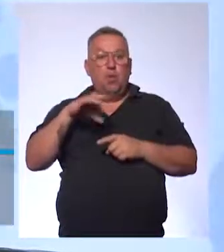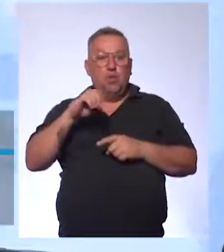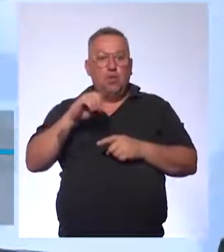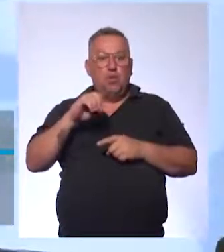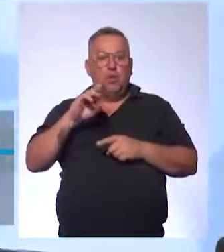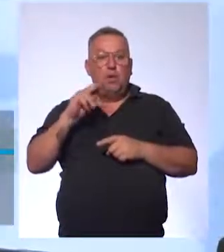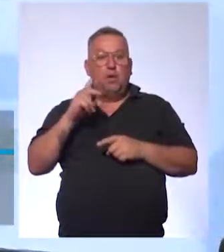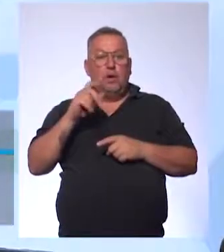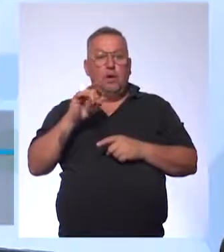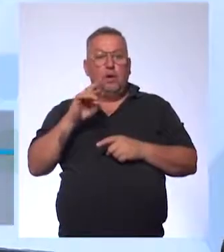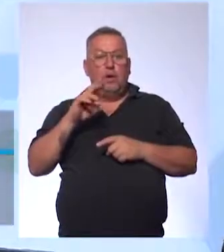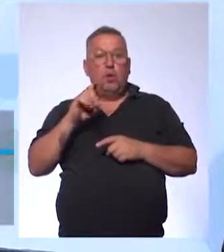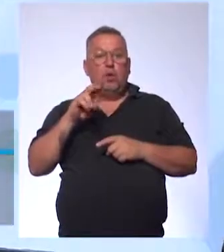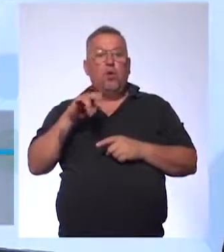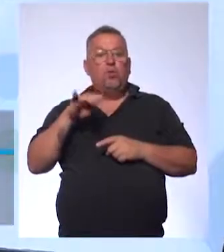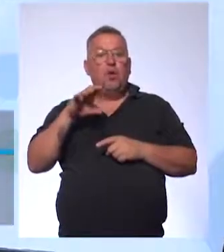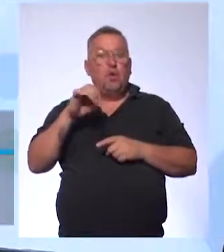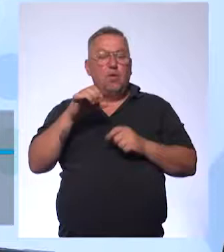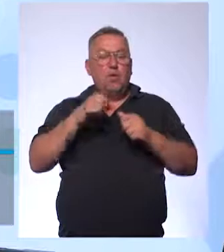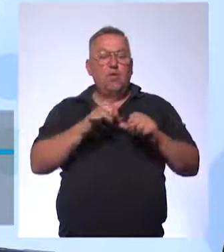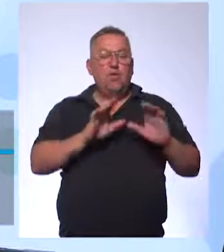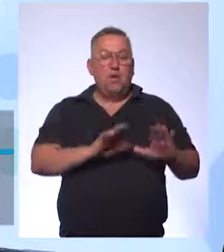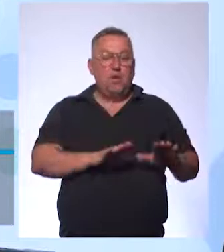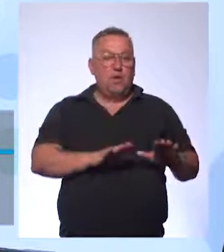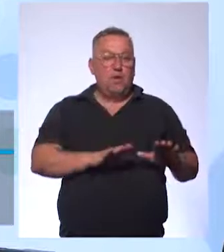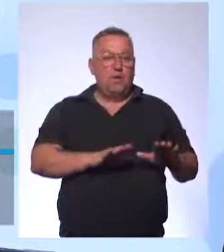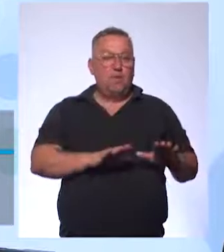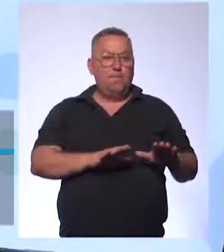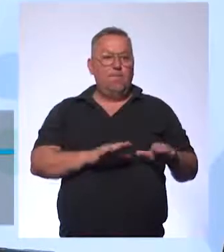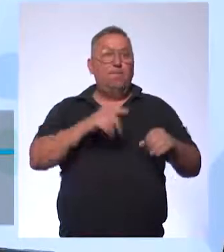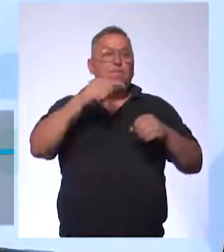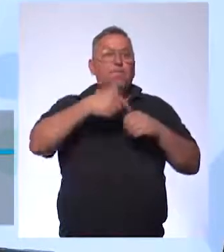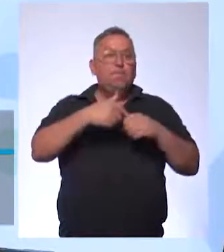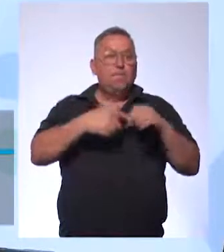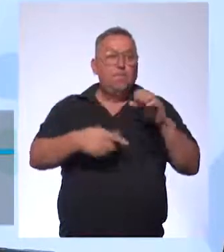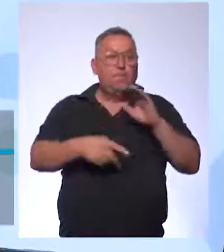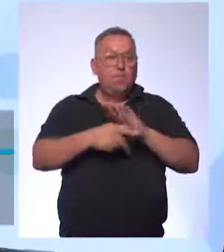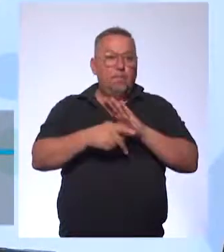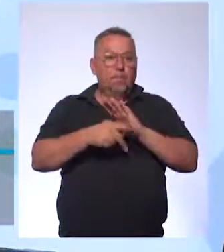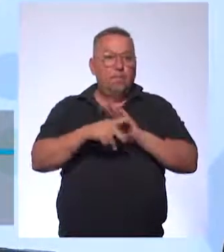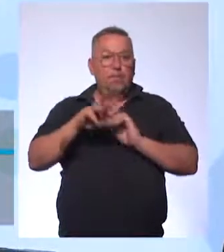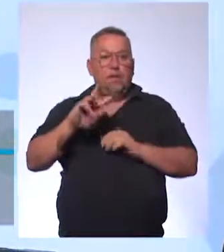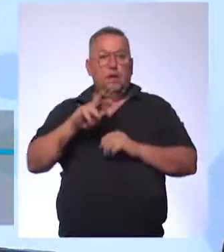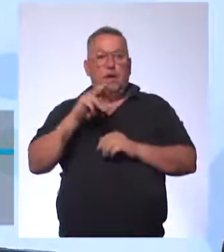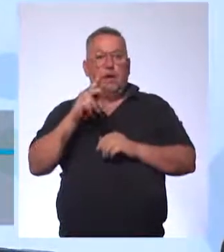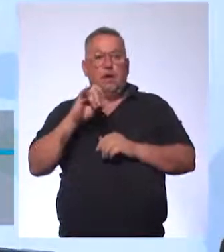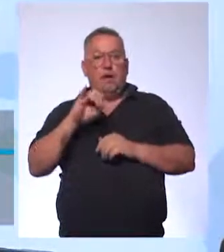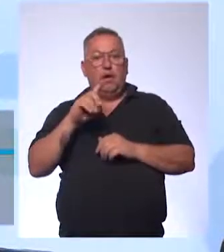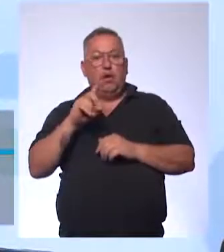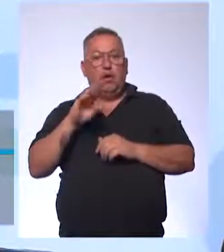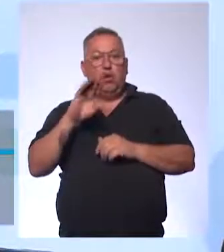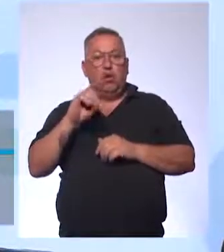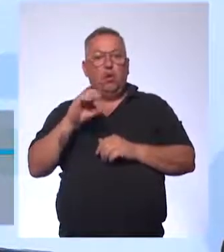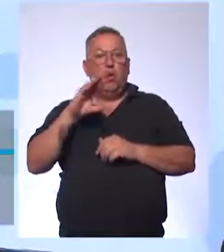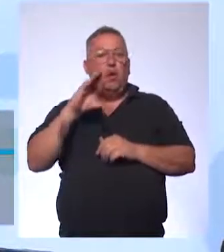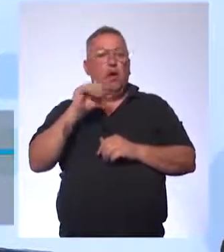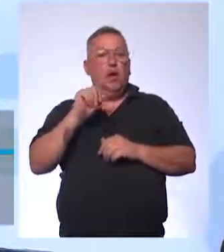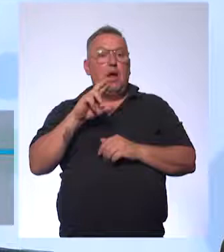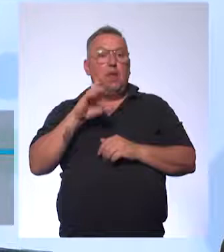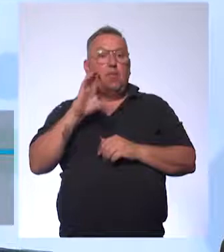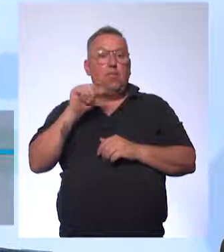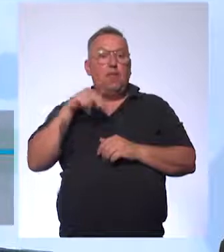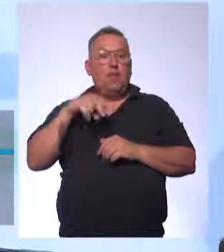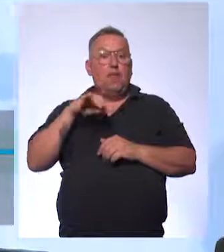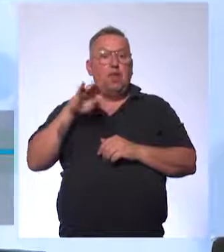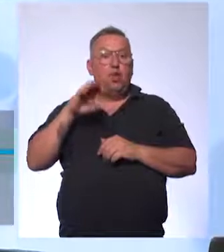Então fala-se que o petróleo, por exemplo, ele é um hidrocarboneto, porque ele tem carbono e hidrogênio, tá